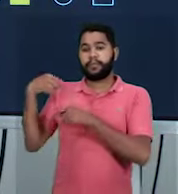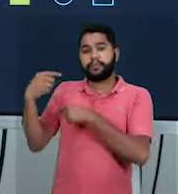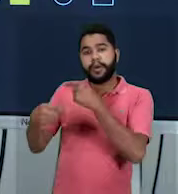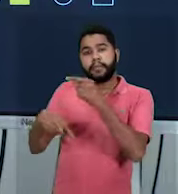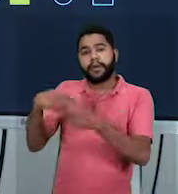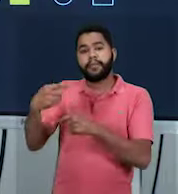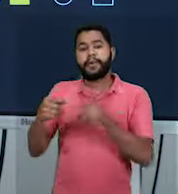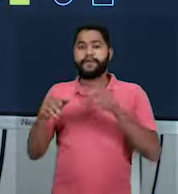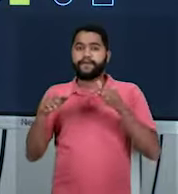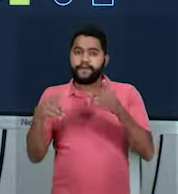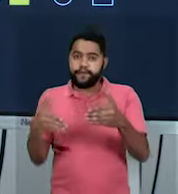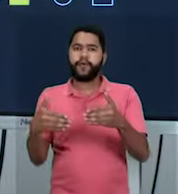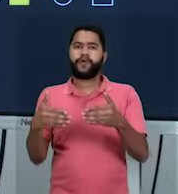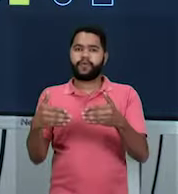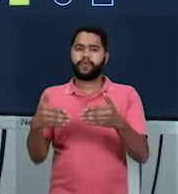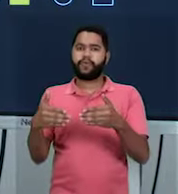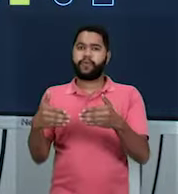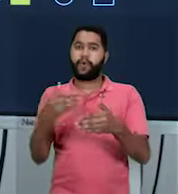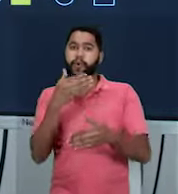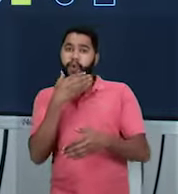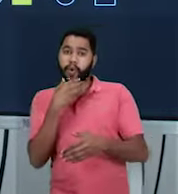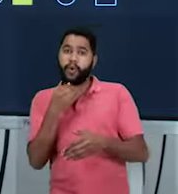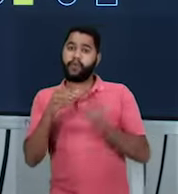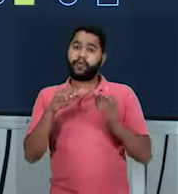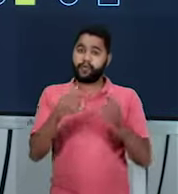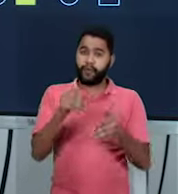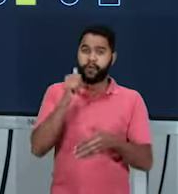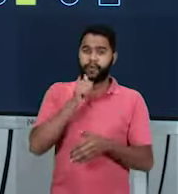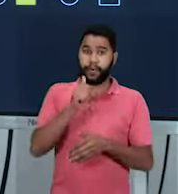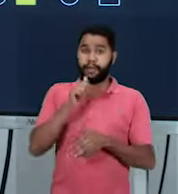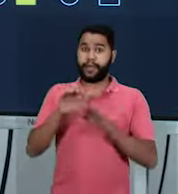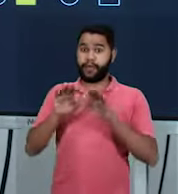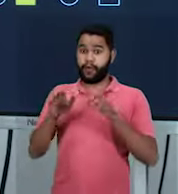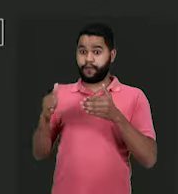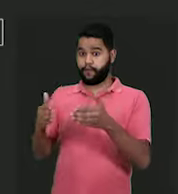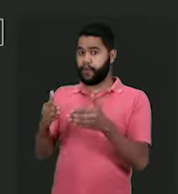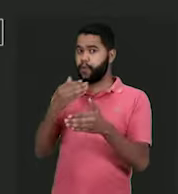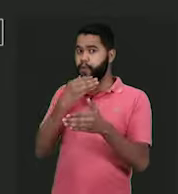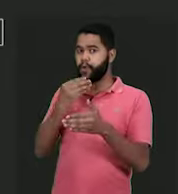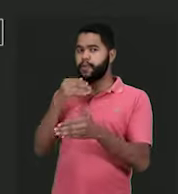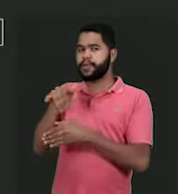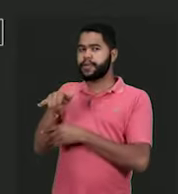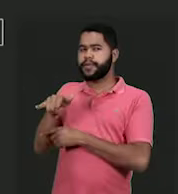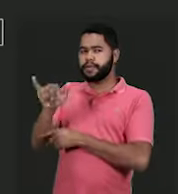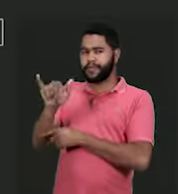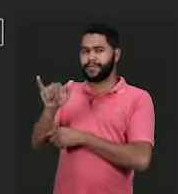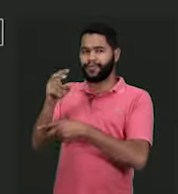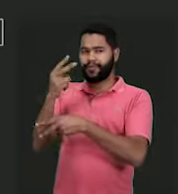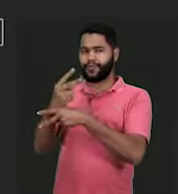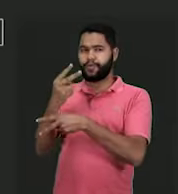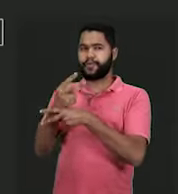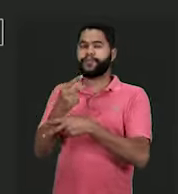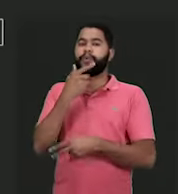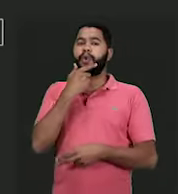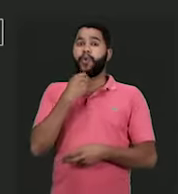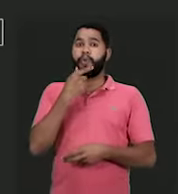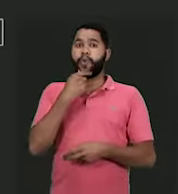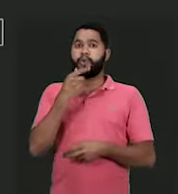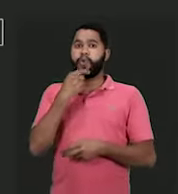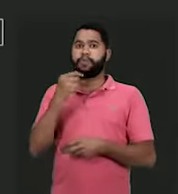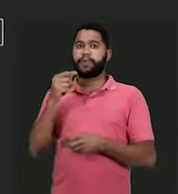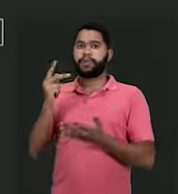que vai estar ligada ao cromossomo Y, o que eu vou perceber? Se eu tenho um homem